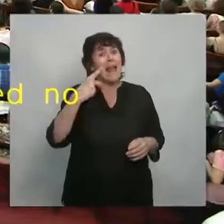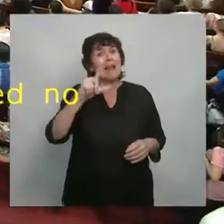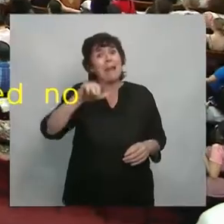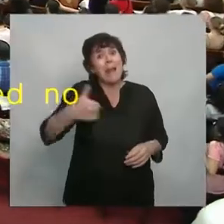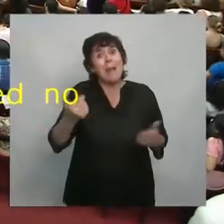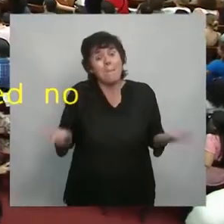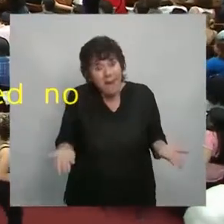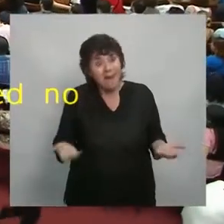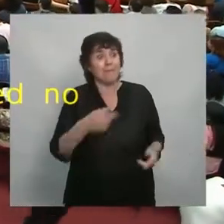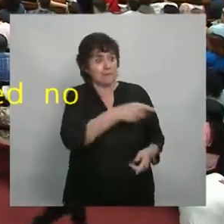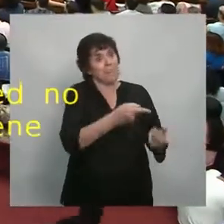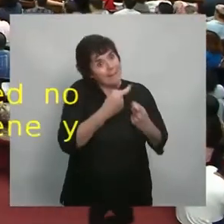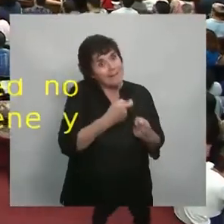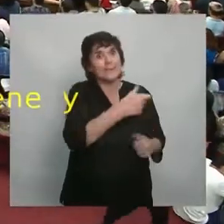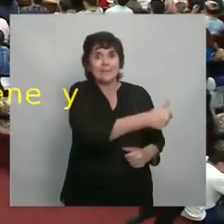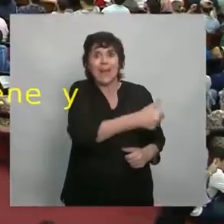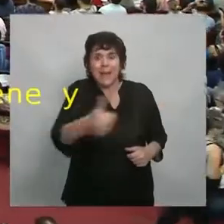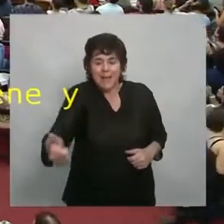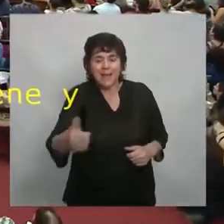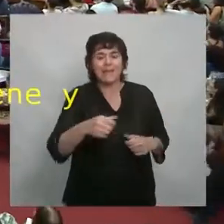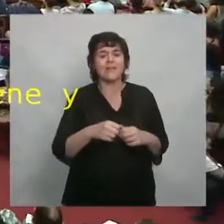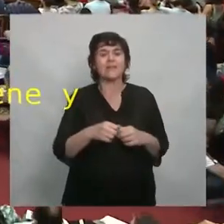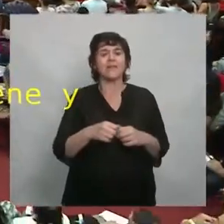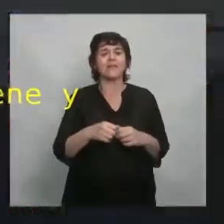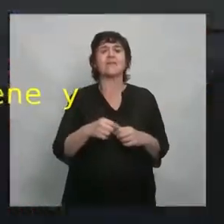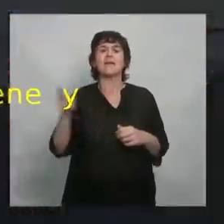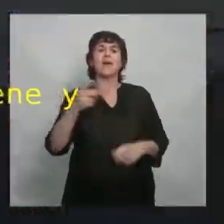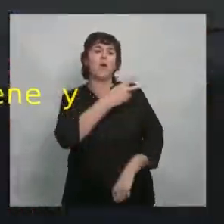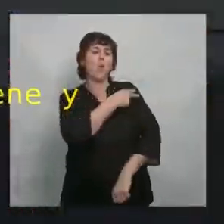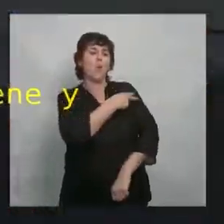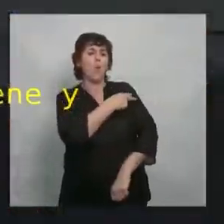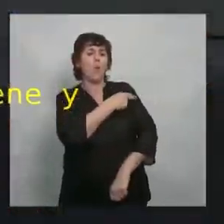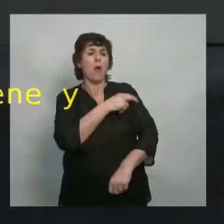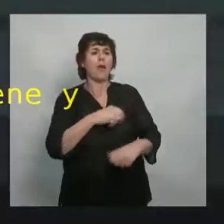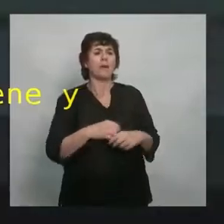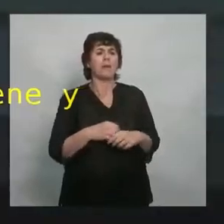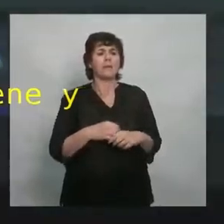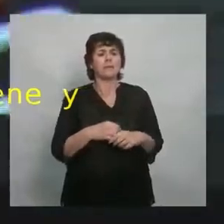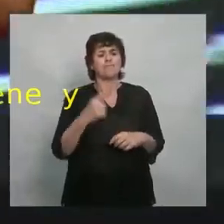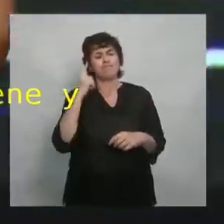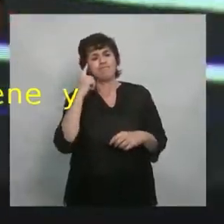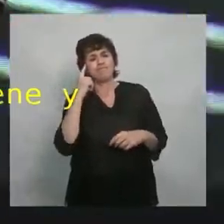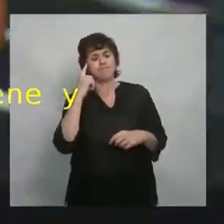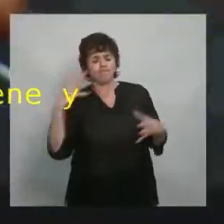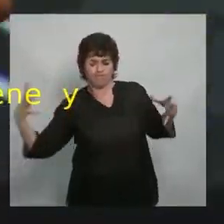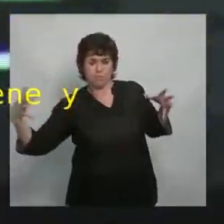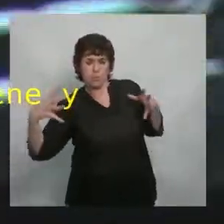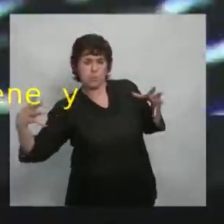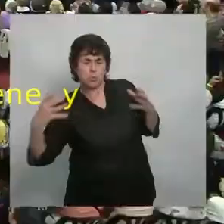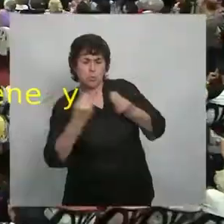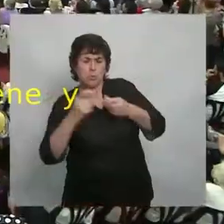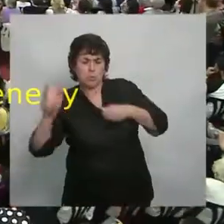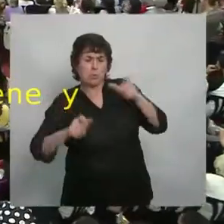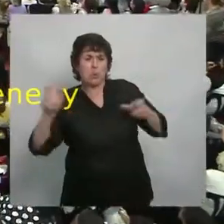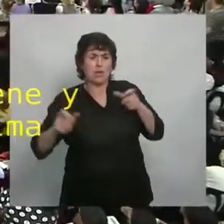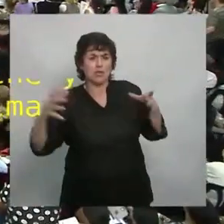entrar. E esse segurança que começa a ter um certo tumulto na hora, e as pessoas sempre vêm: me desculpa, não